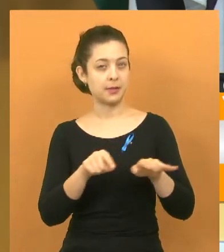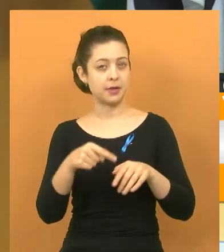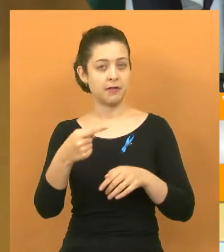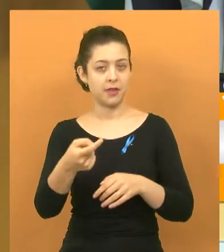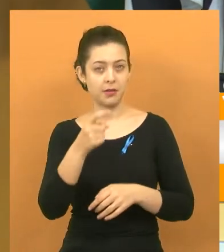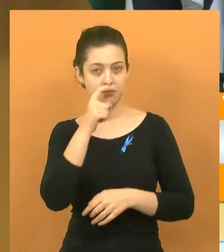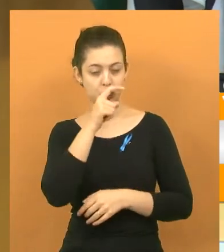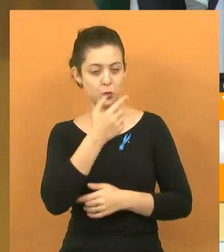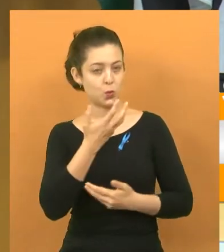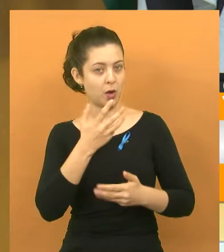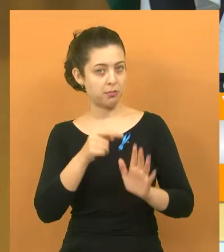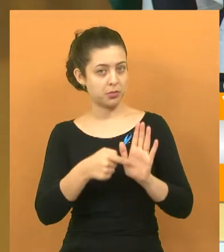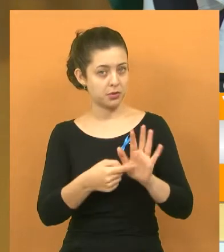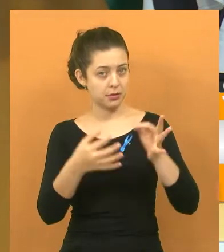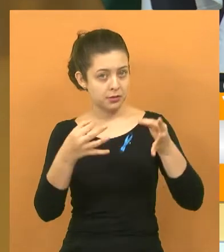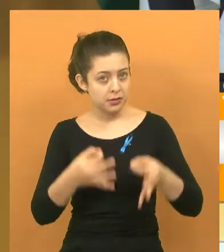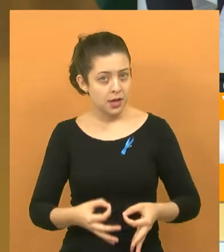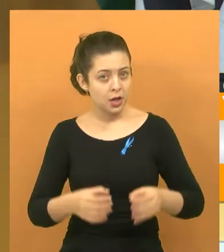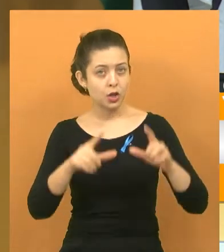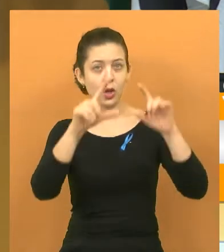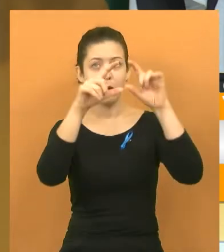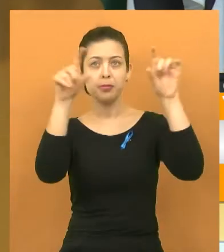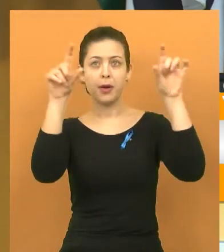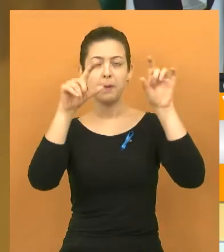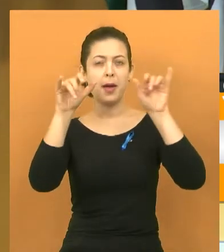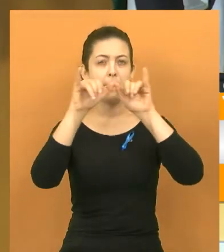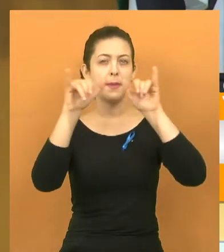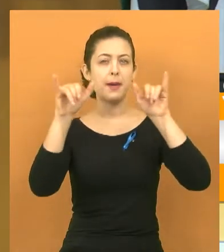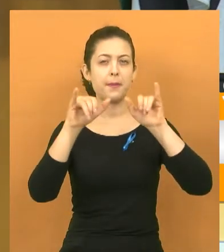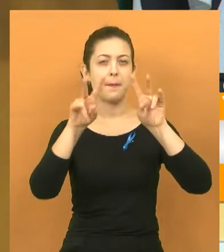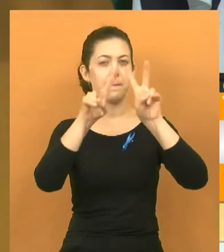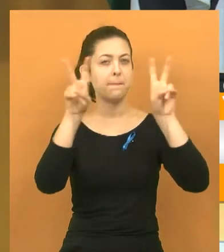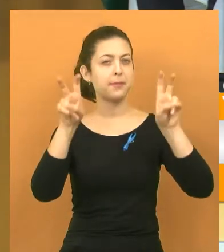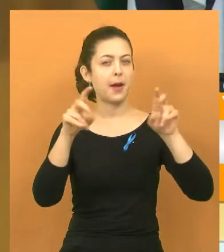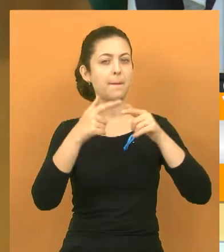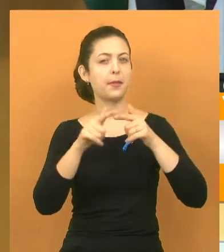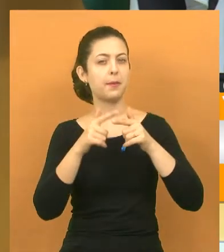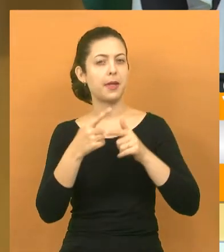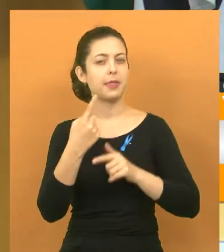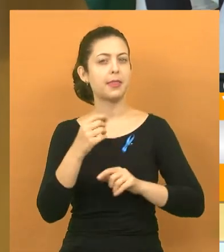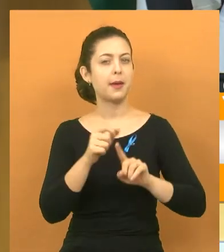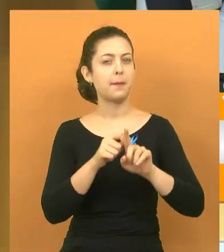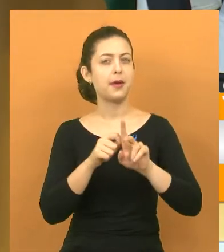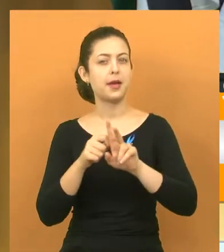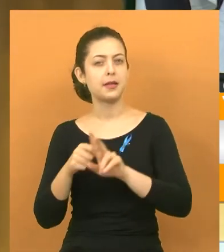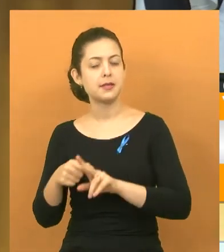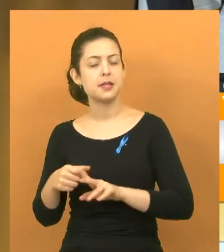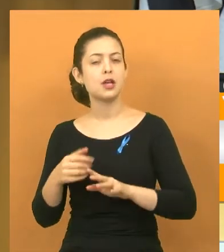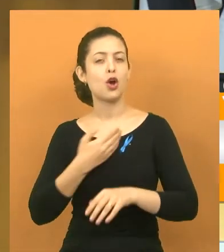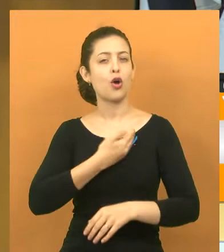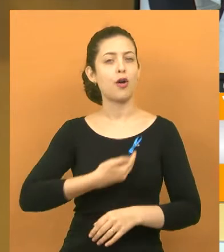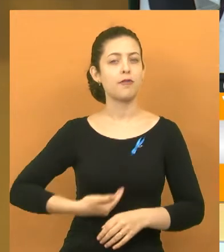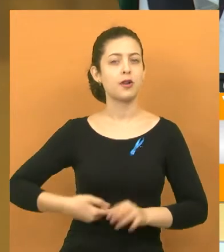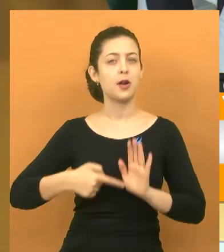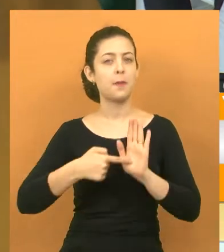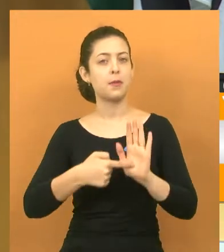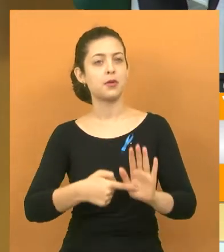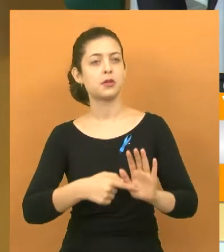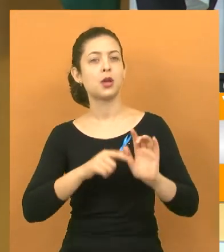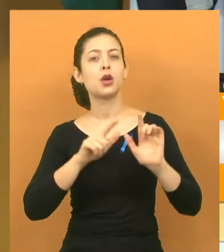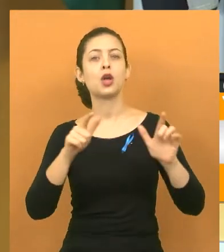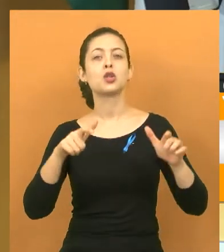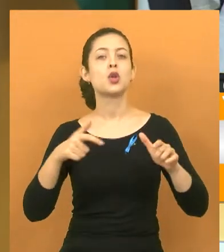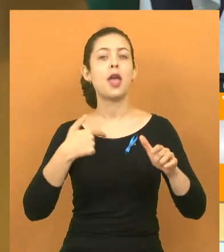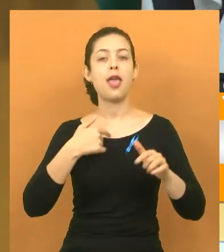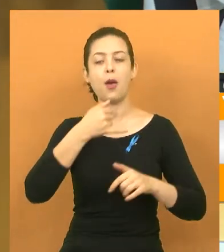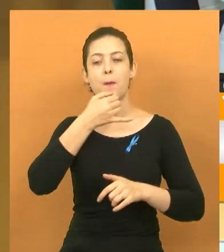leviano, como eu disse, quero mostrar todas as manchetes de jornais que falam de problemas ocorridos em 10 meses de governo, mas eu quero mostrar as fontes, porque não